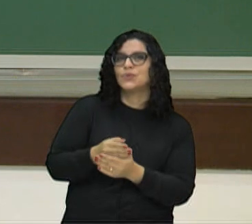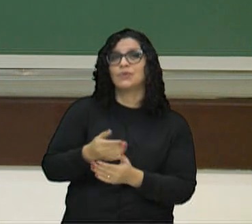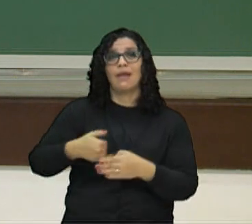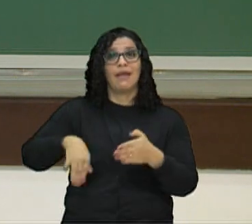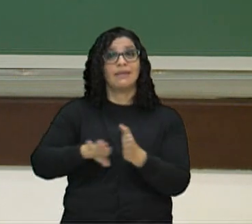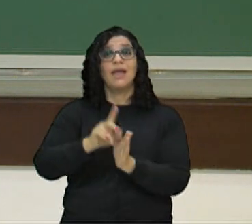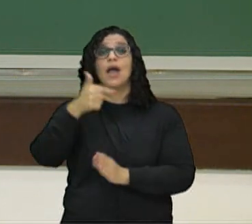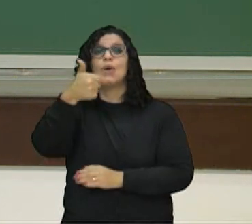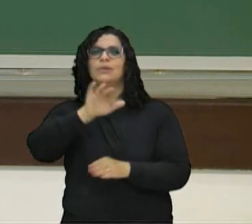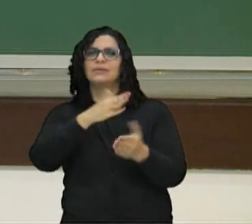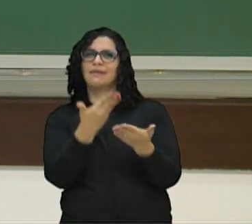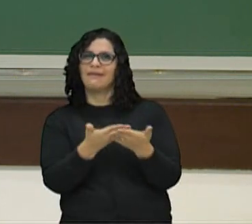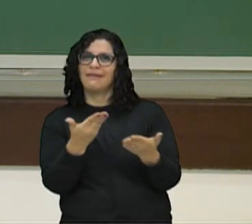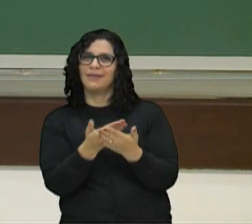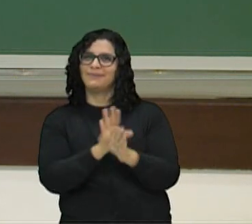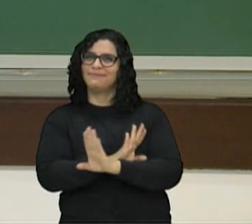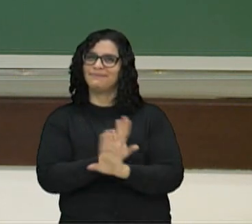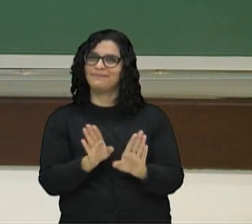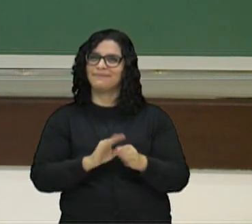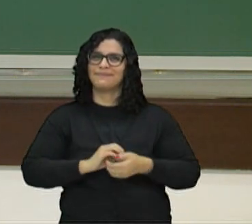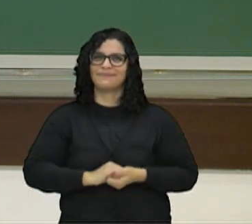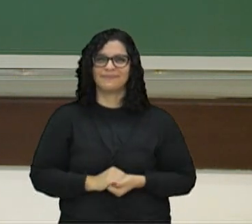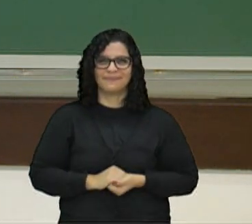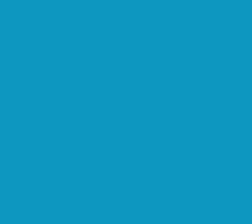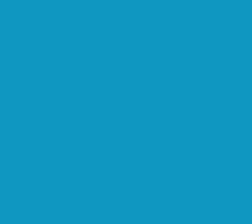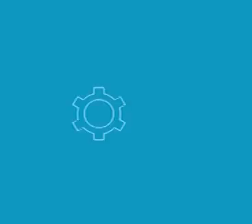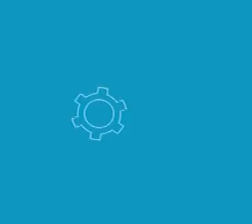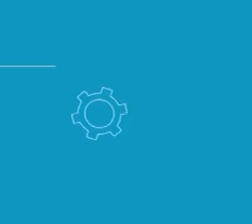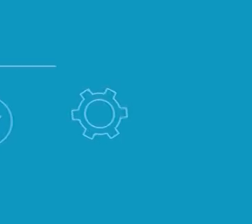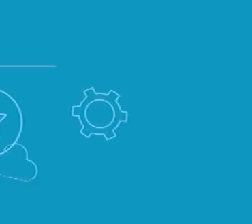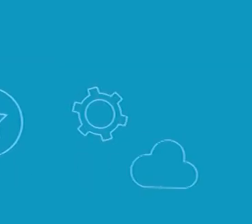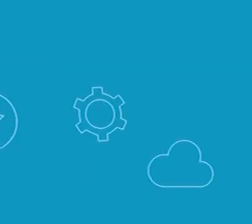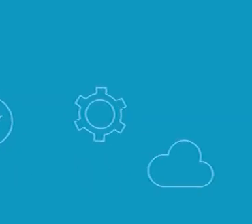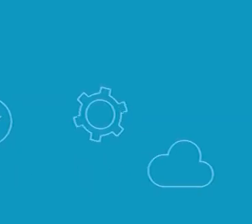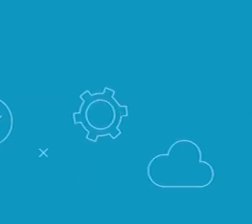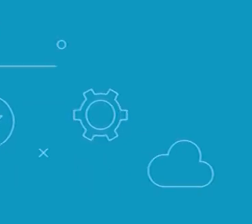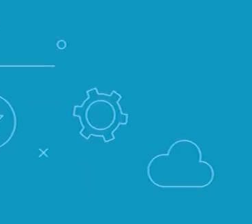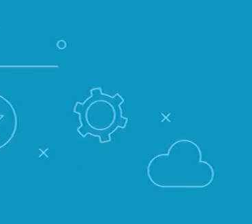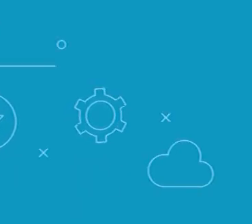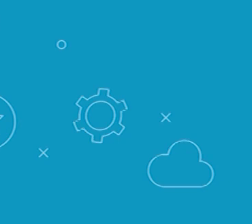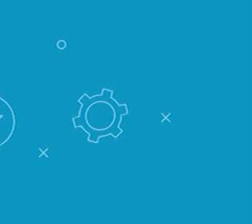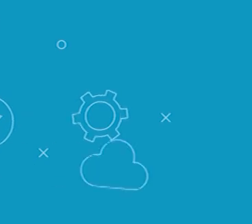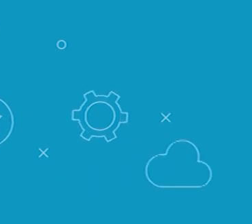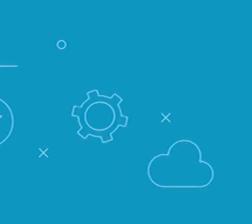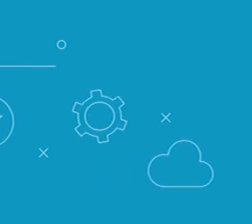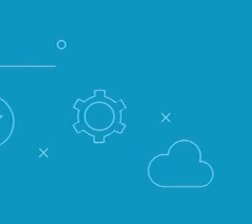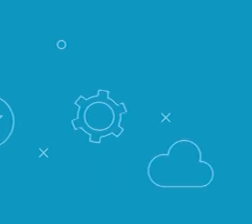até a próxima aula.